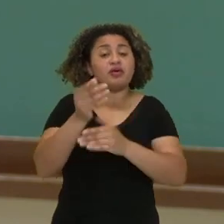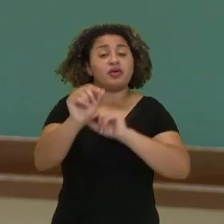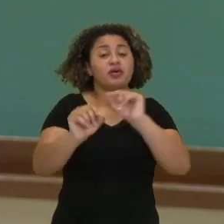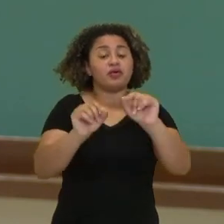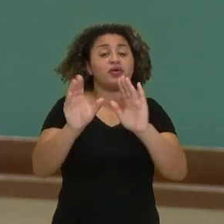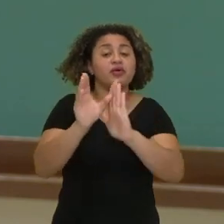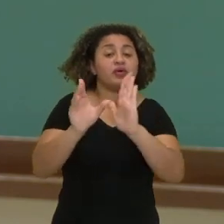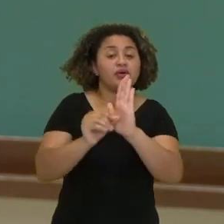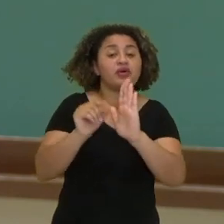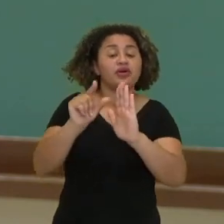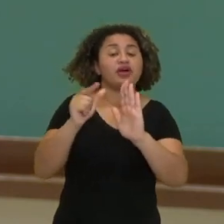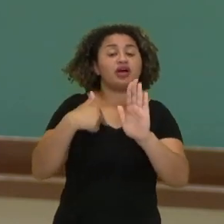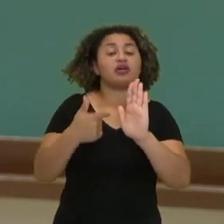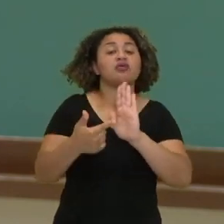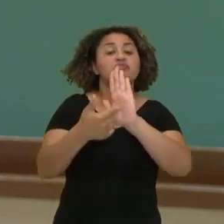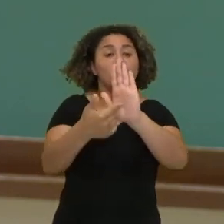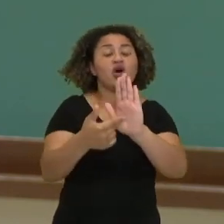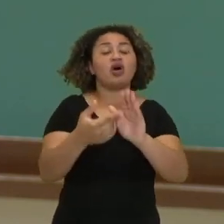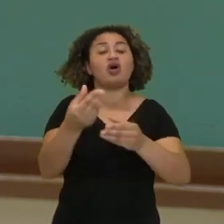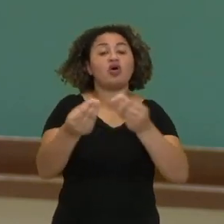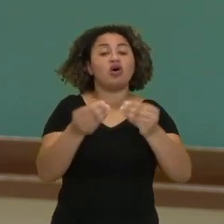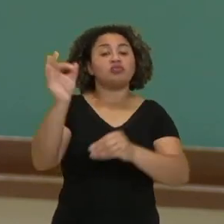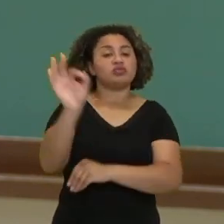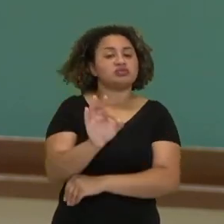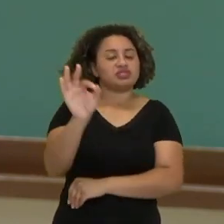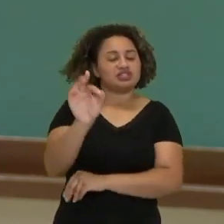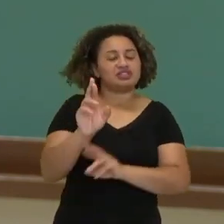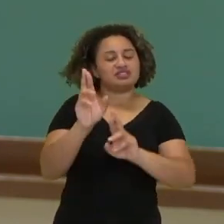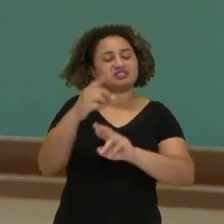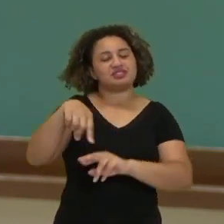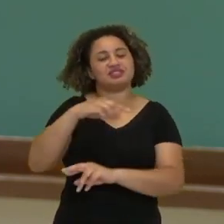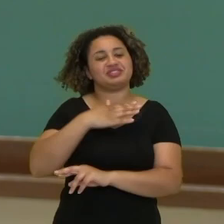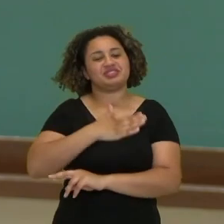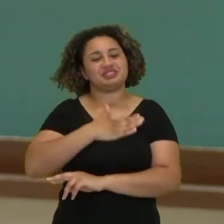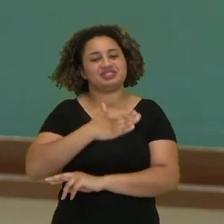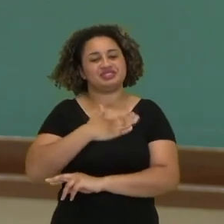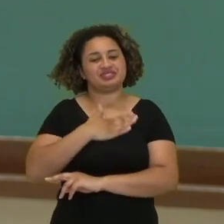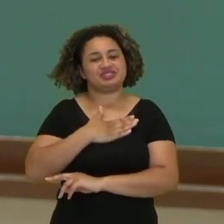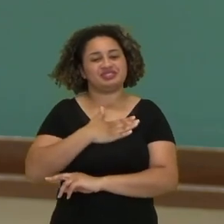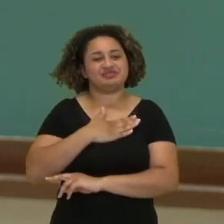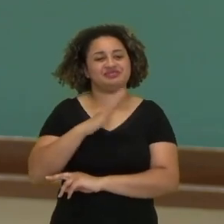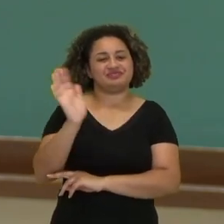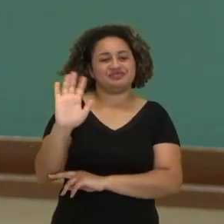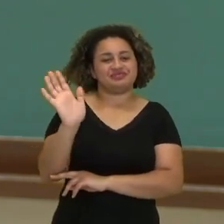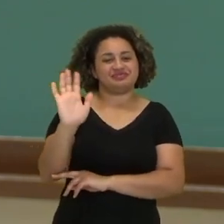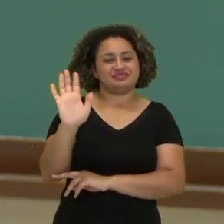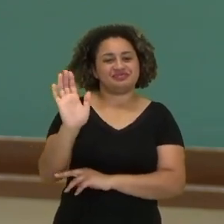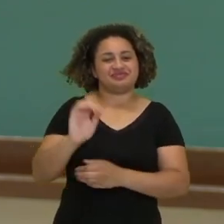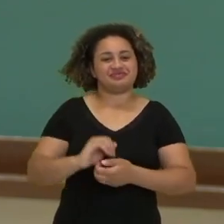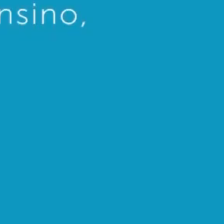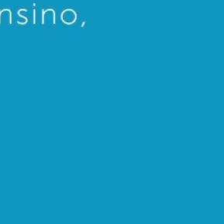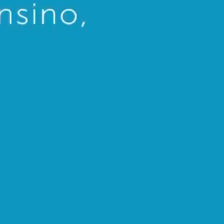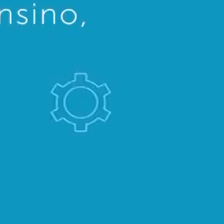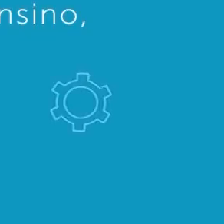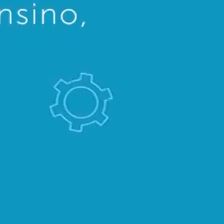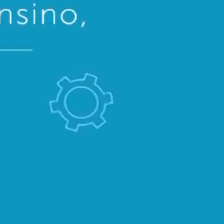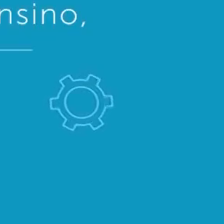falamos sobre a representação de porcentagem. Eu espero que vocês tenham gostado e até a próxima!